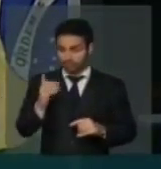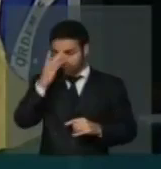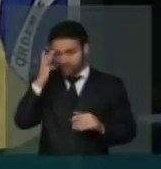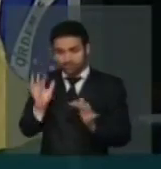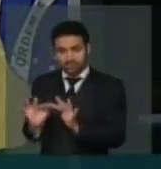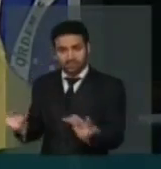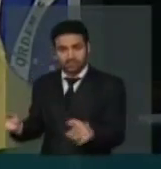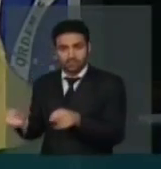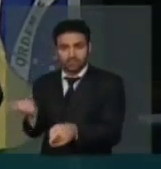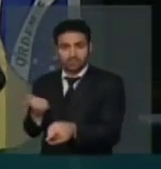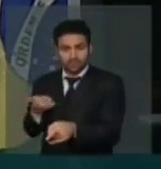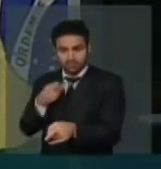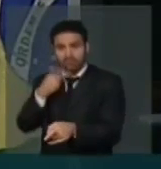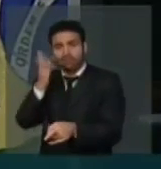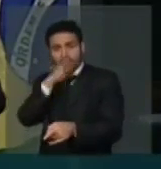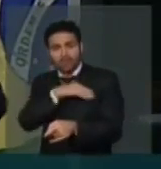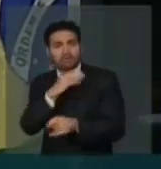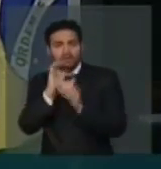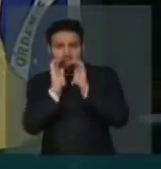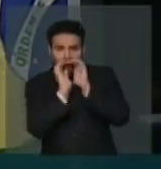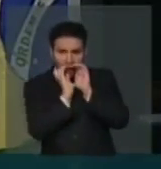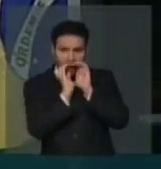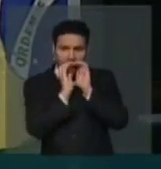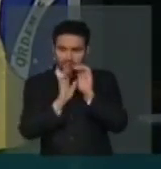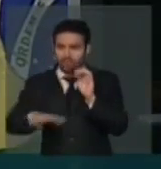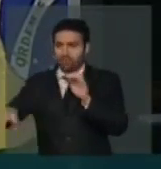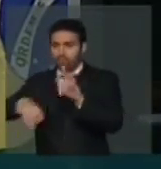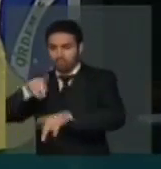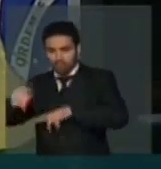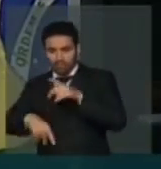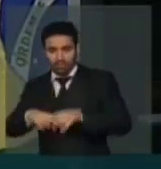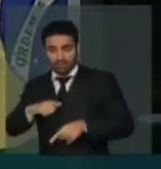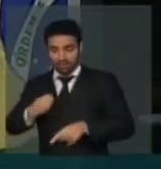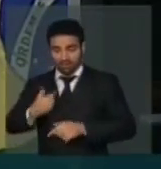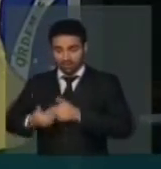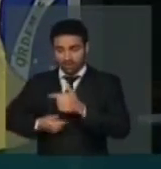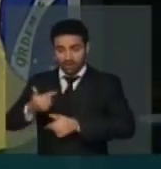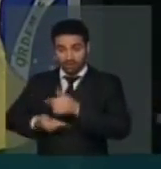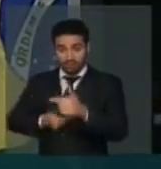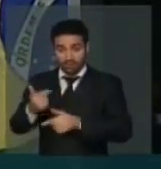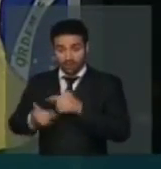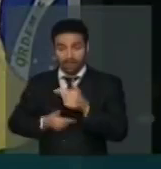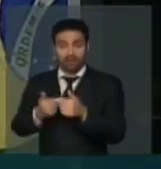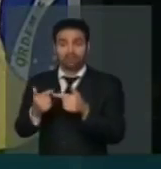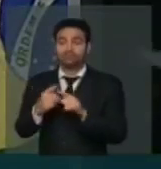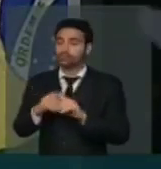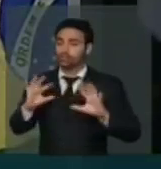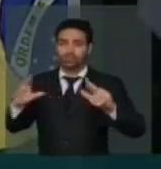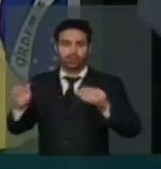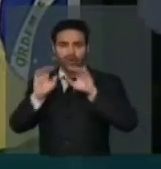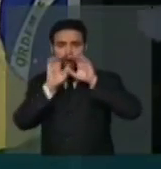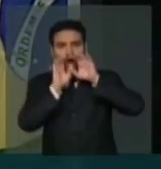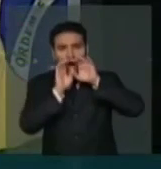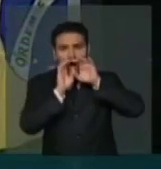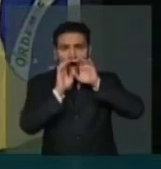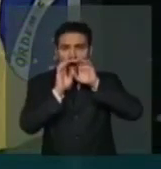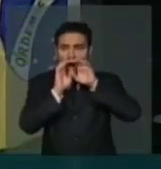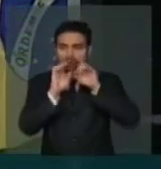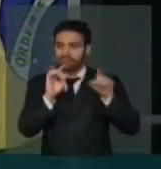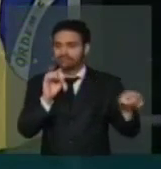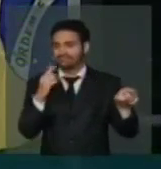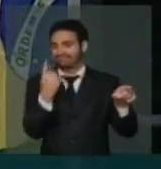carpinteiros, por pessoas do povo que estavam trabalhando numa exposição. Senhor